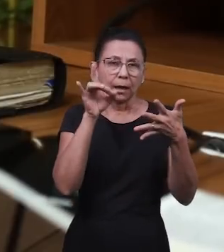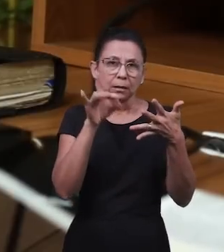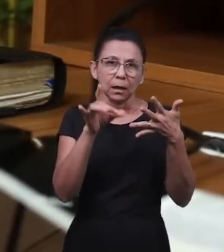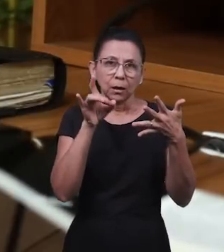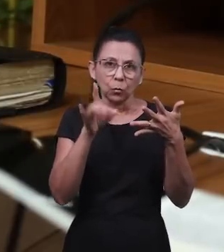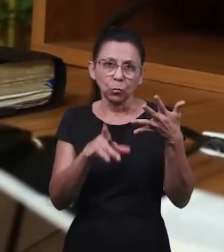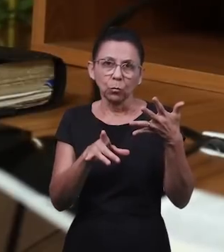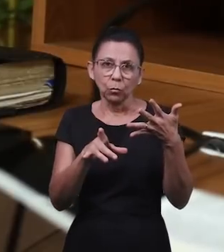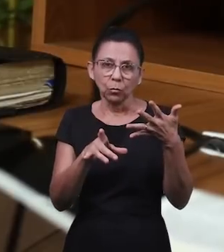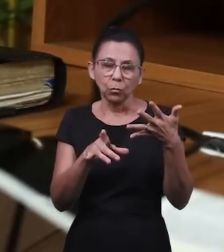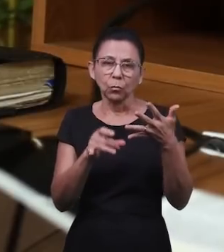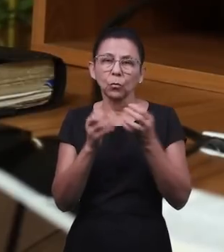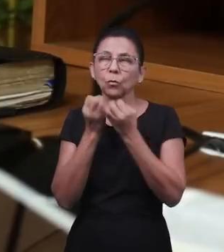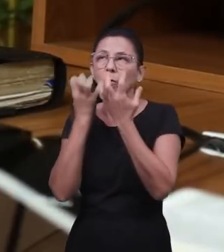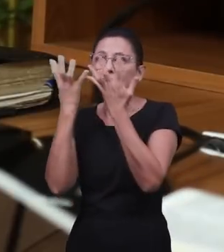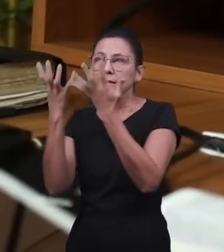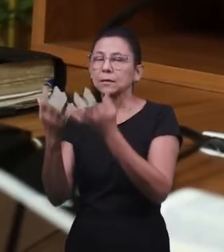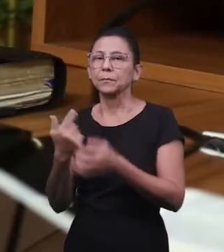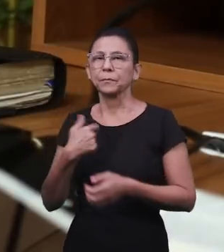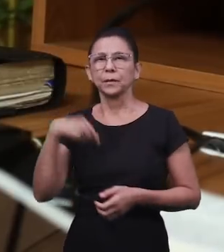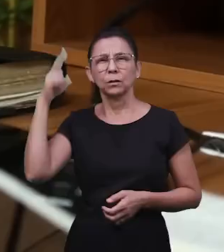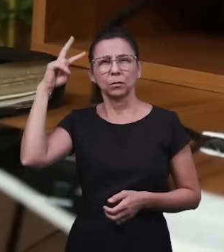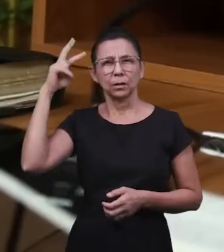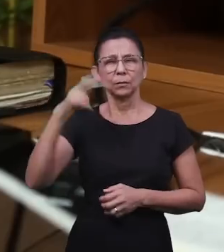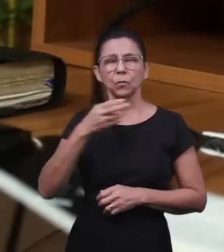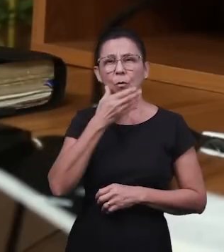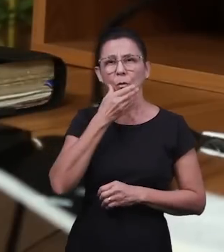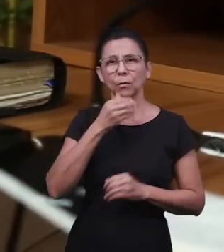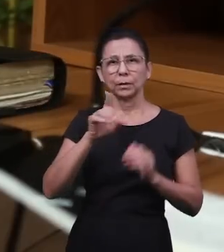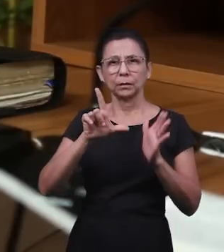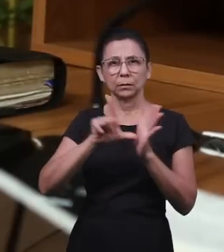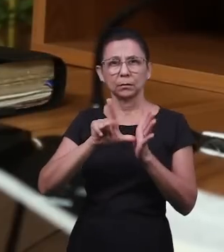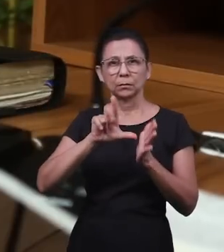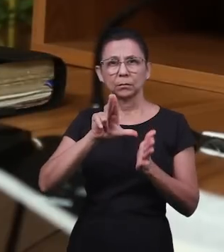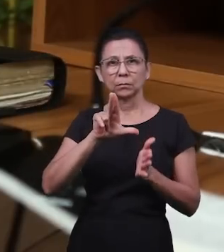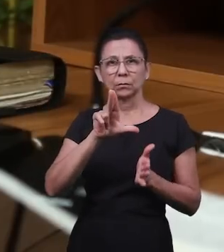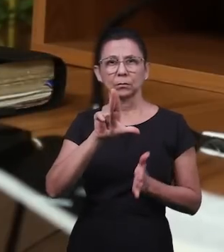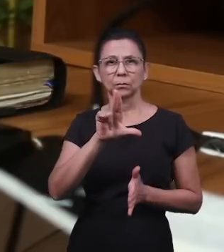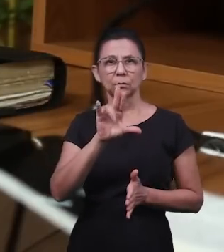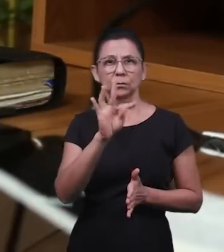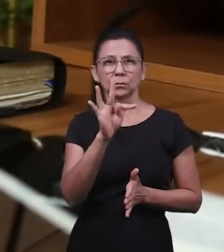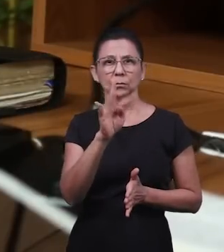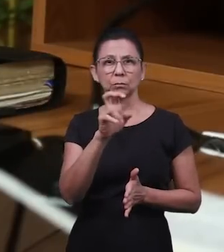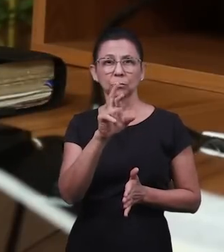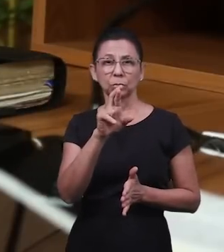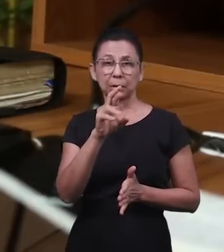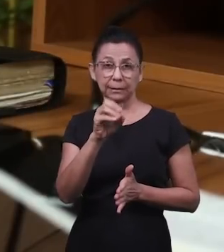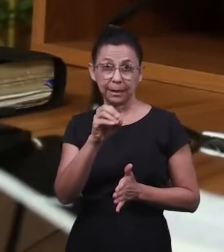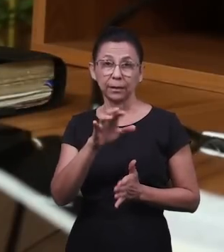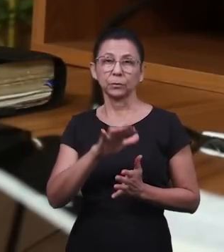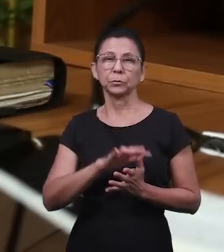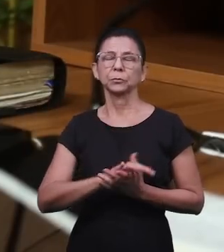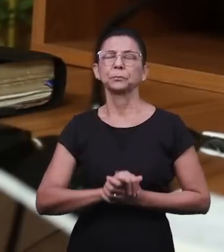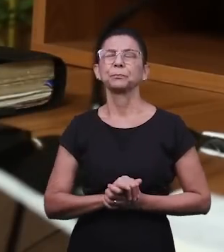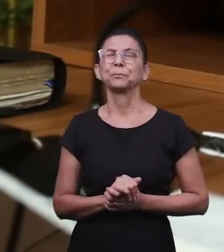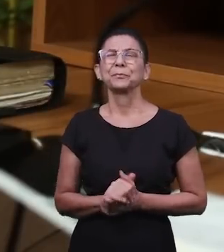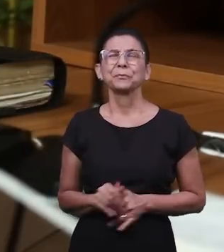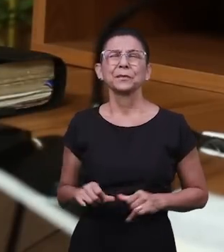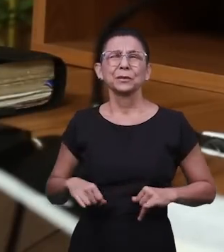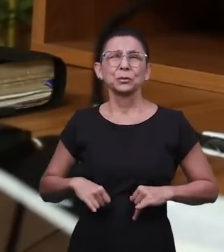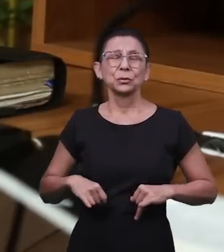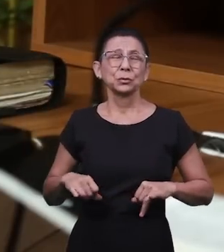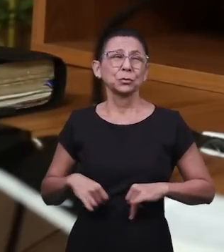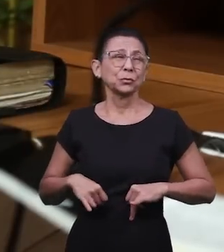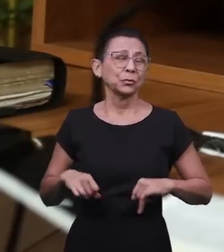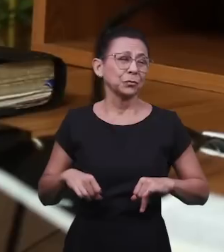Lutero. Lutero sofria muito com isso, porque ele via o pecado dele. Ele sofria